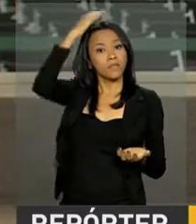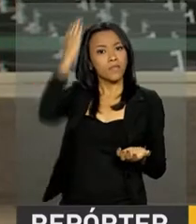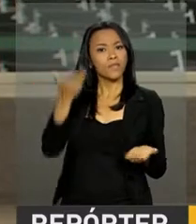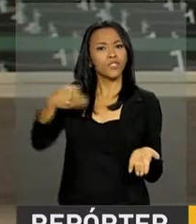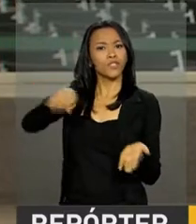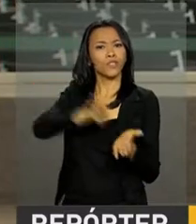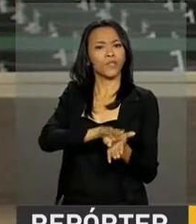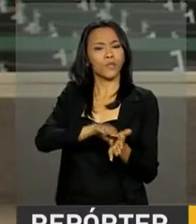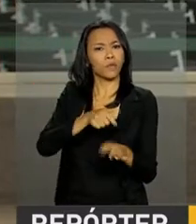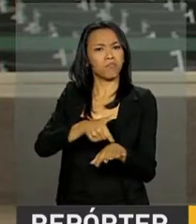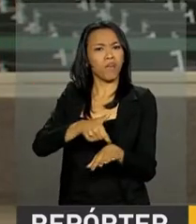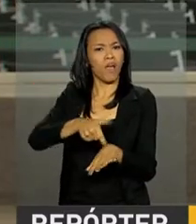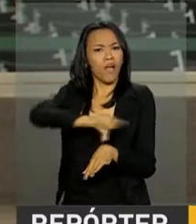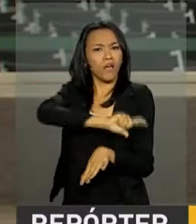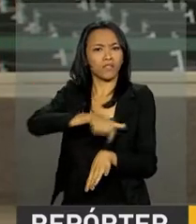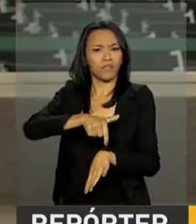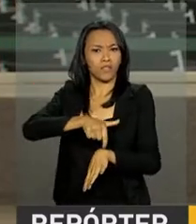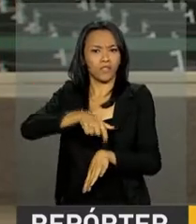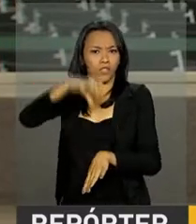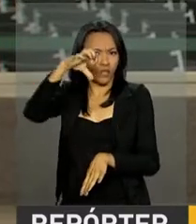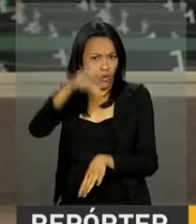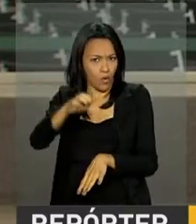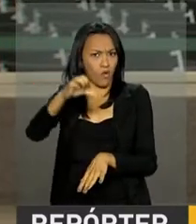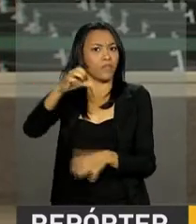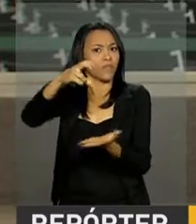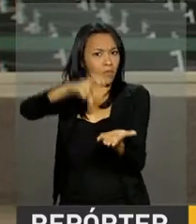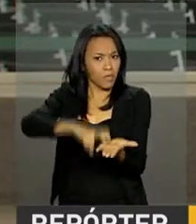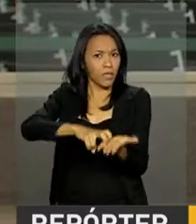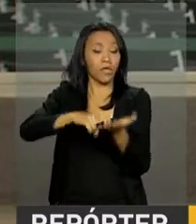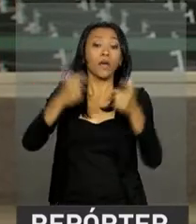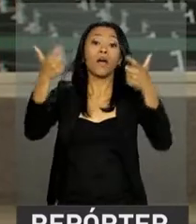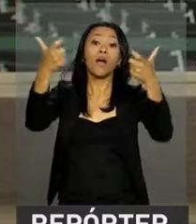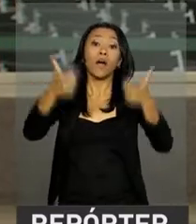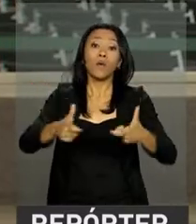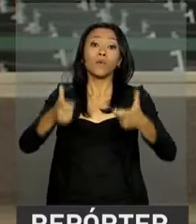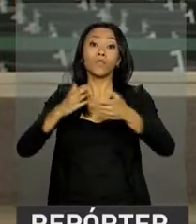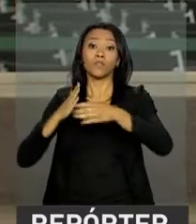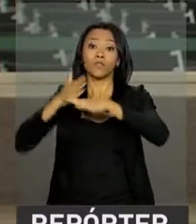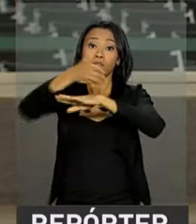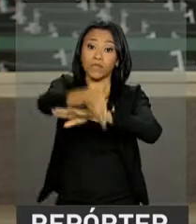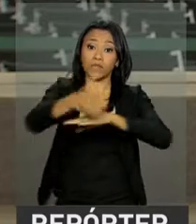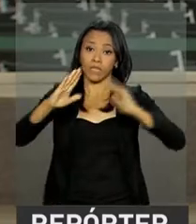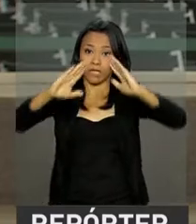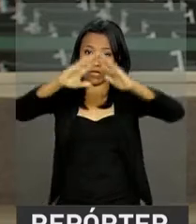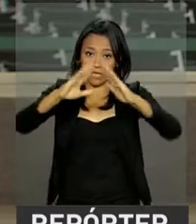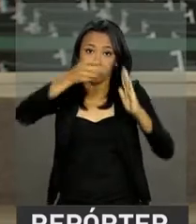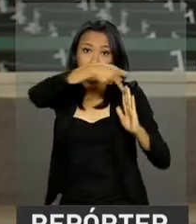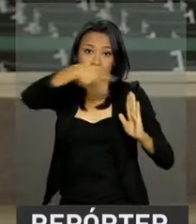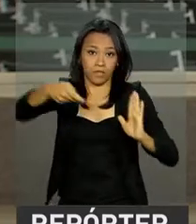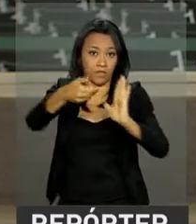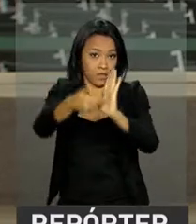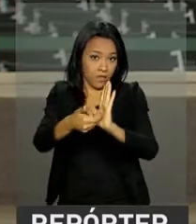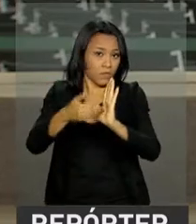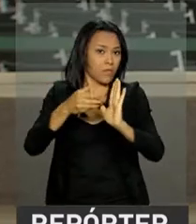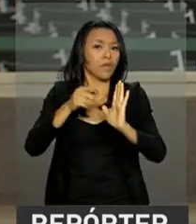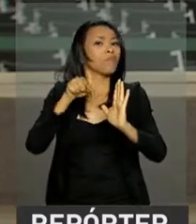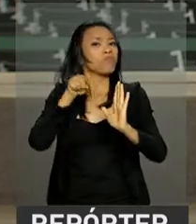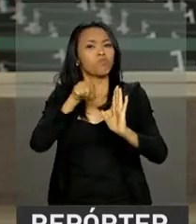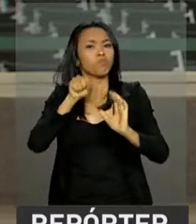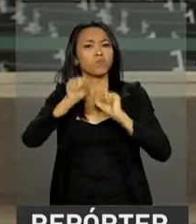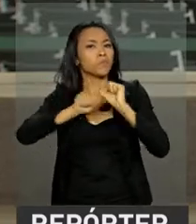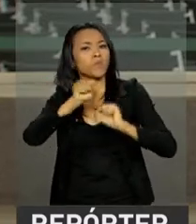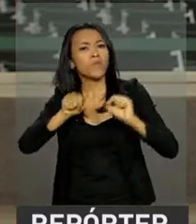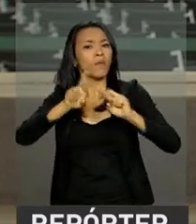das 9 horas da manhã na residência oficial do presidente da câmara deputado rodrigo maia para essa reunião para